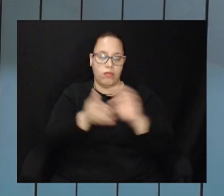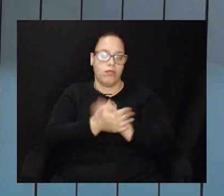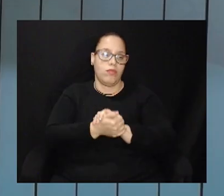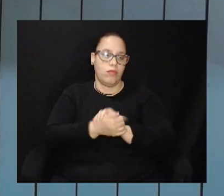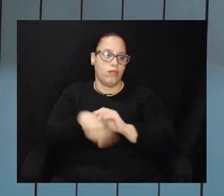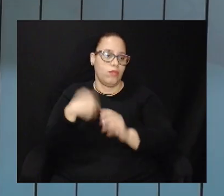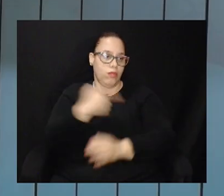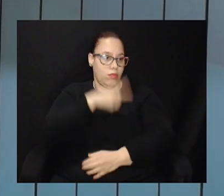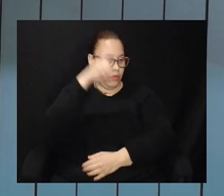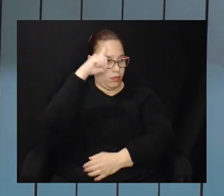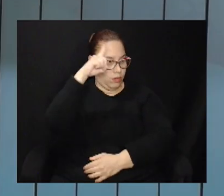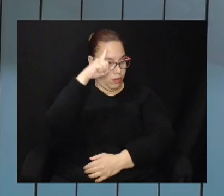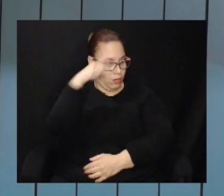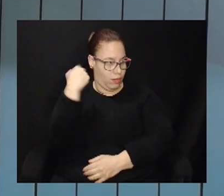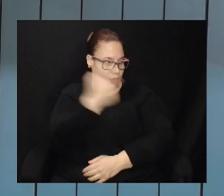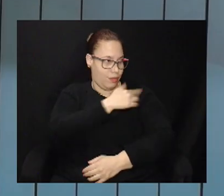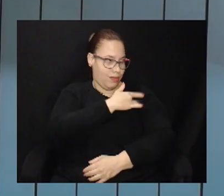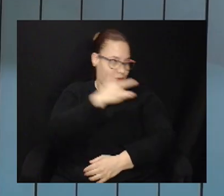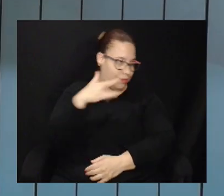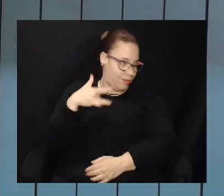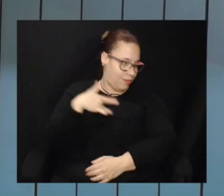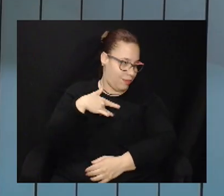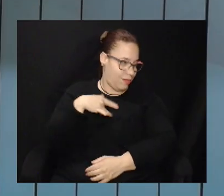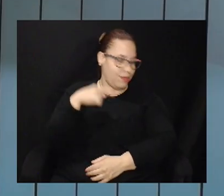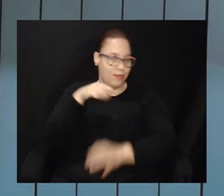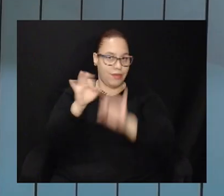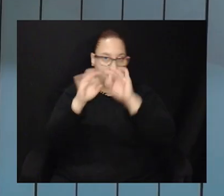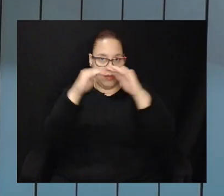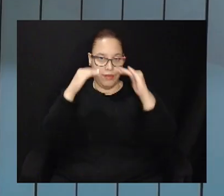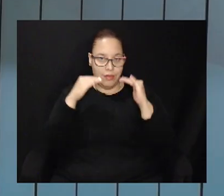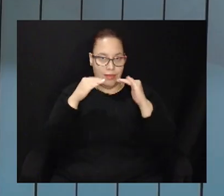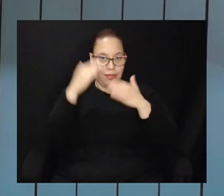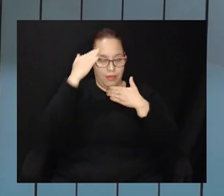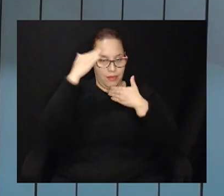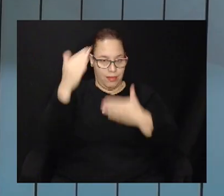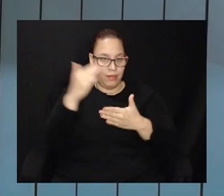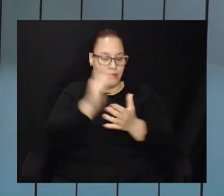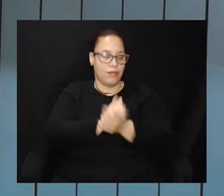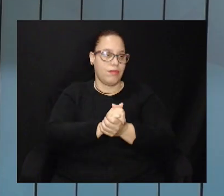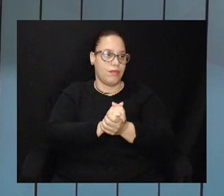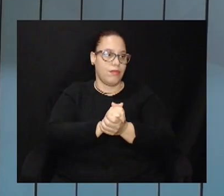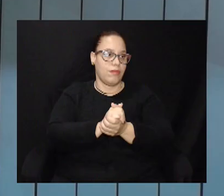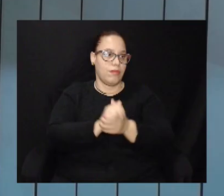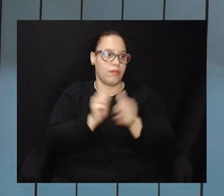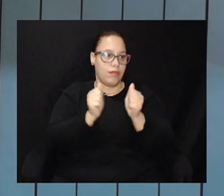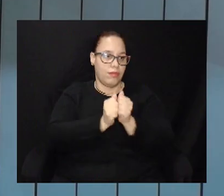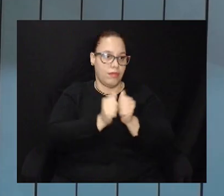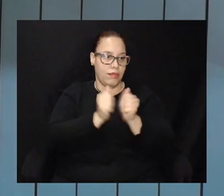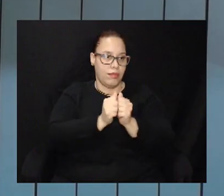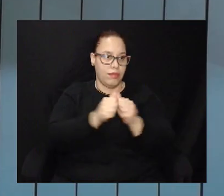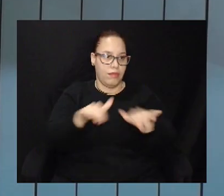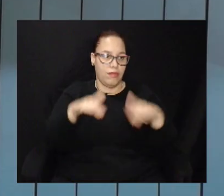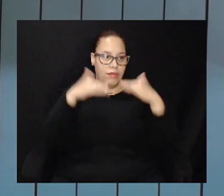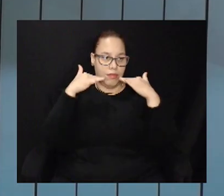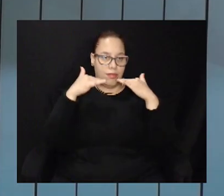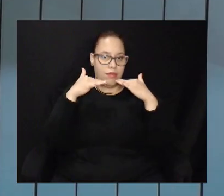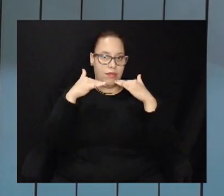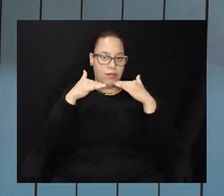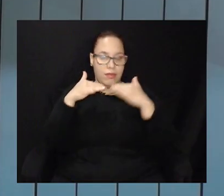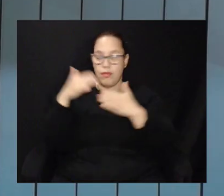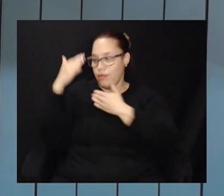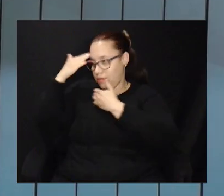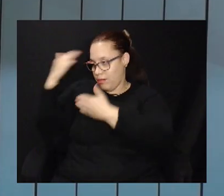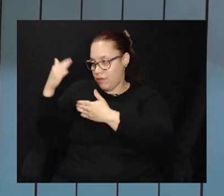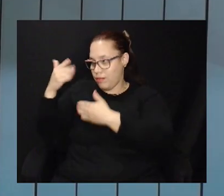e para a nossa saúde. Para você aí de casa, obrigada pela companhia e pela audiência. Obrigada mais uma